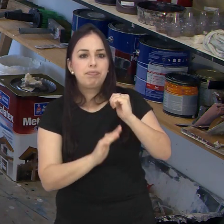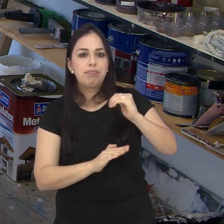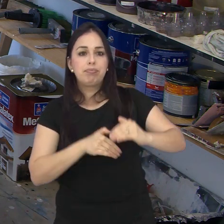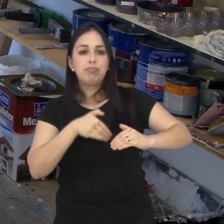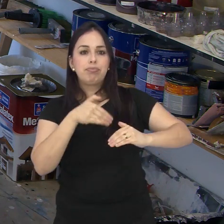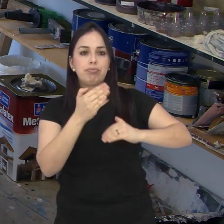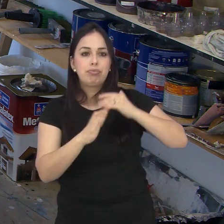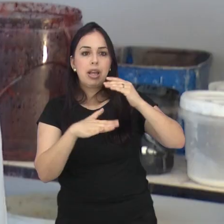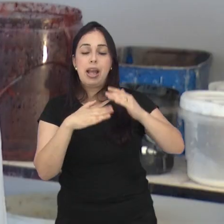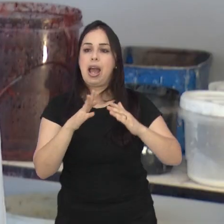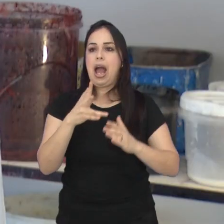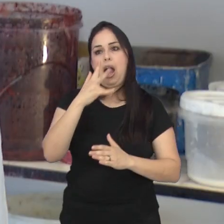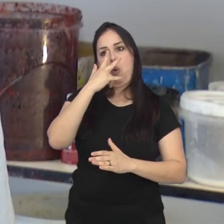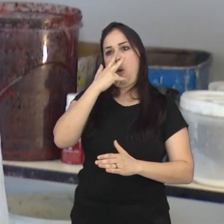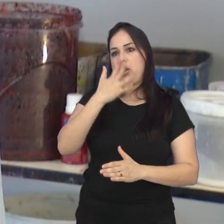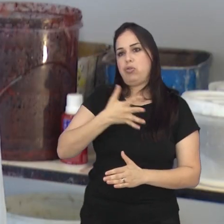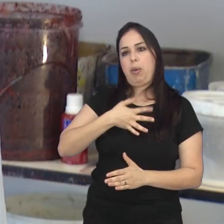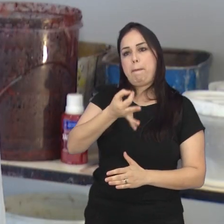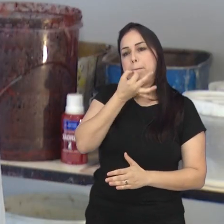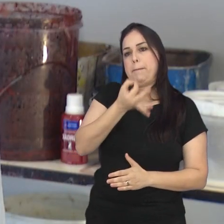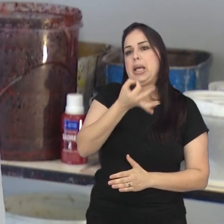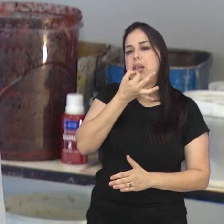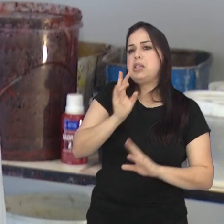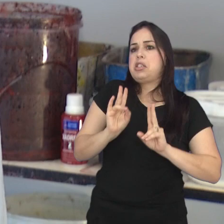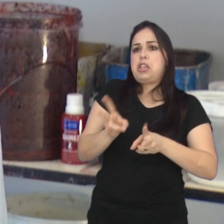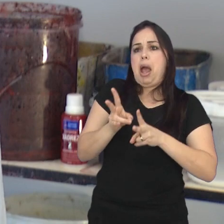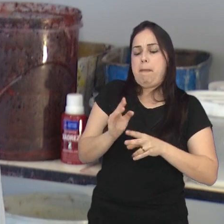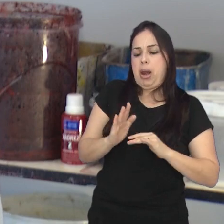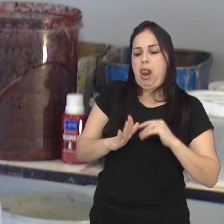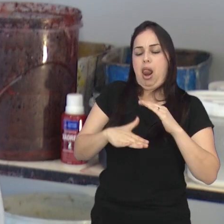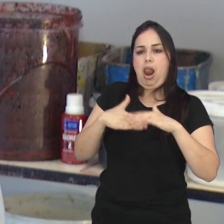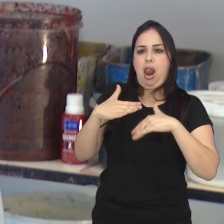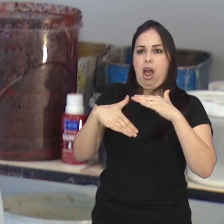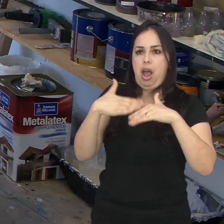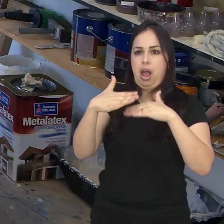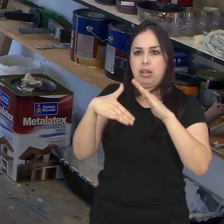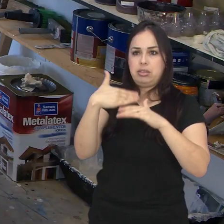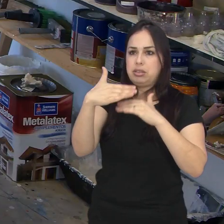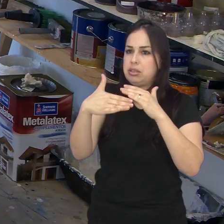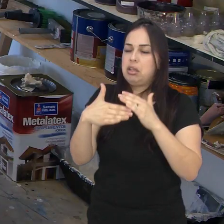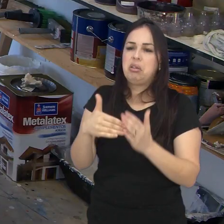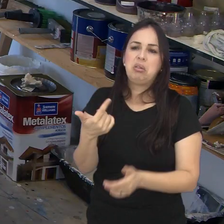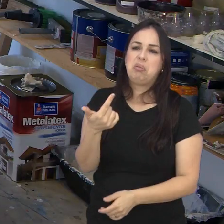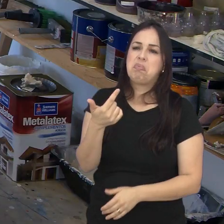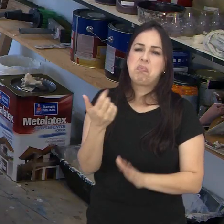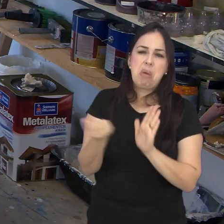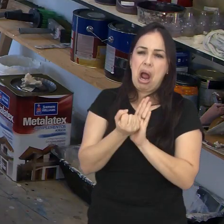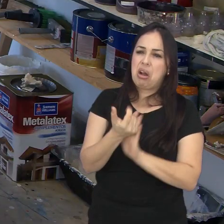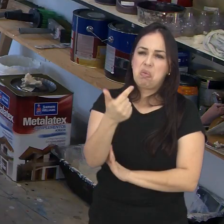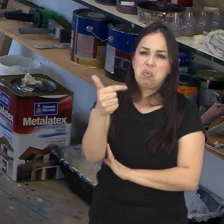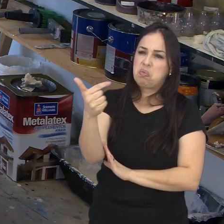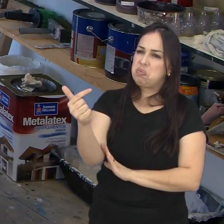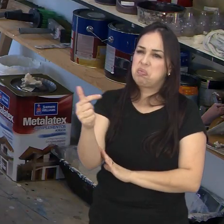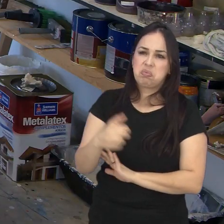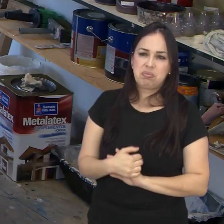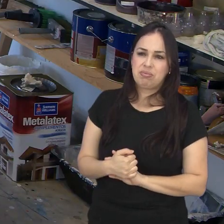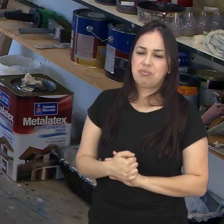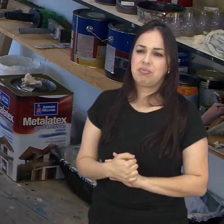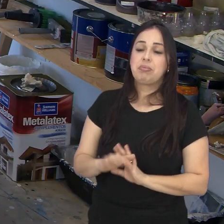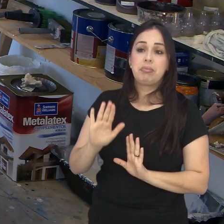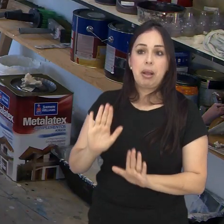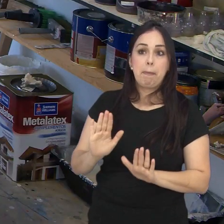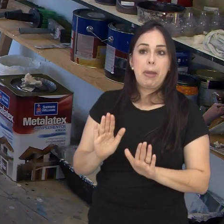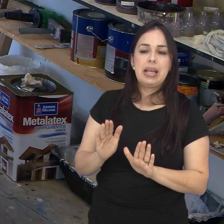né? Quando você participou desse salão. Foi né? Acho que a pessoa que não trabalha... Não teve um marco, não tem um marco. É difícil